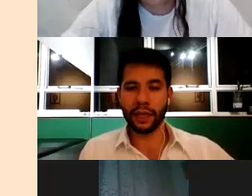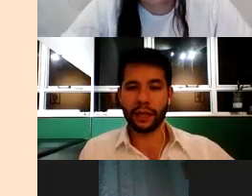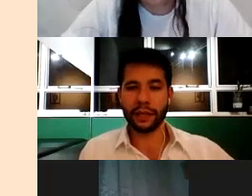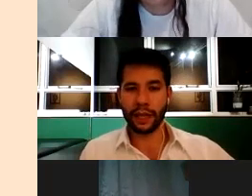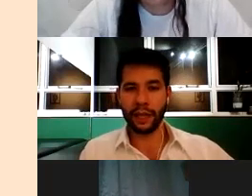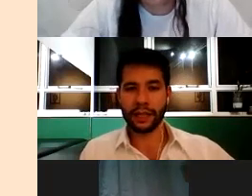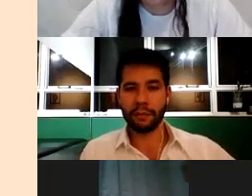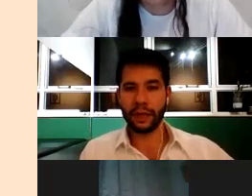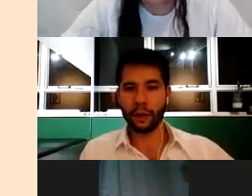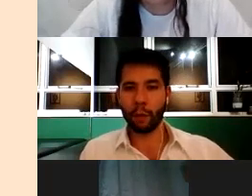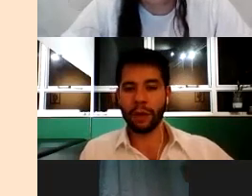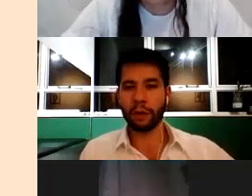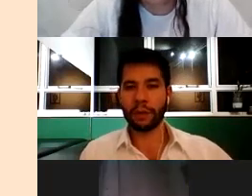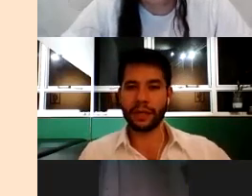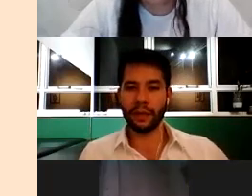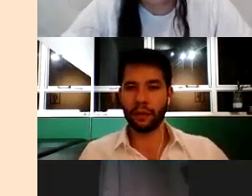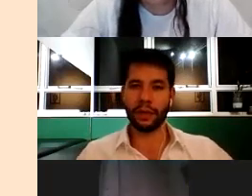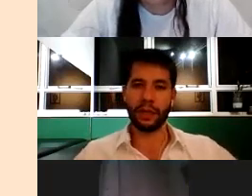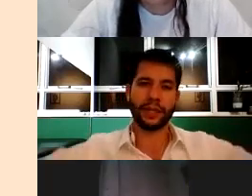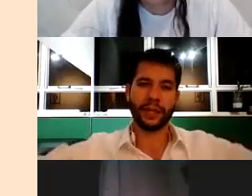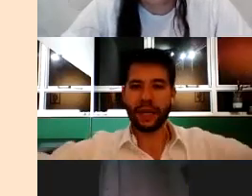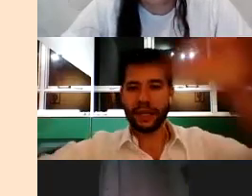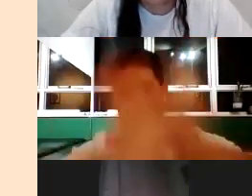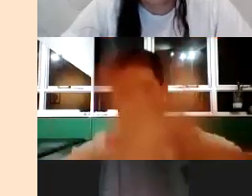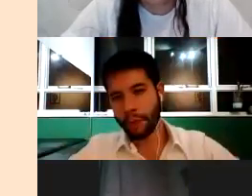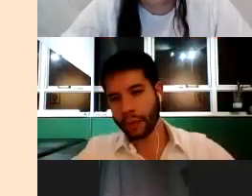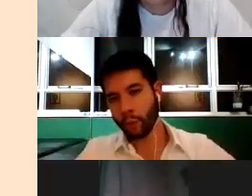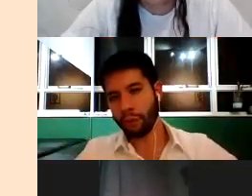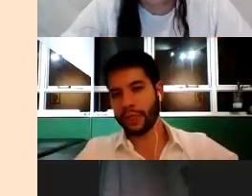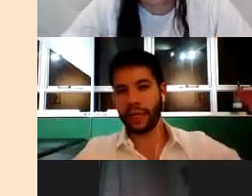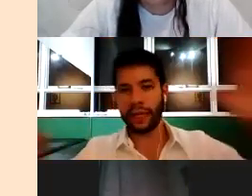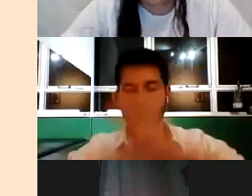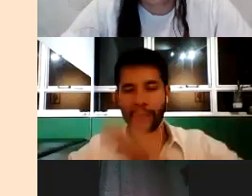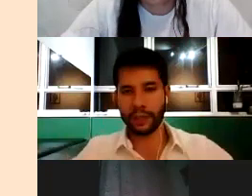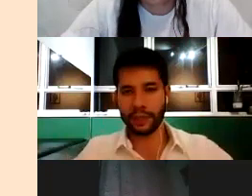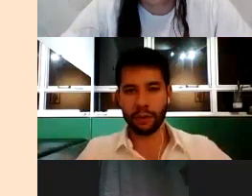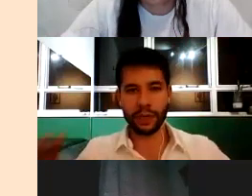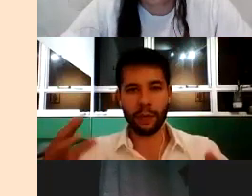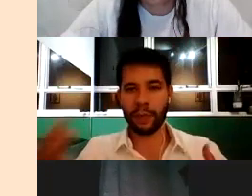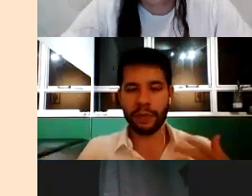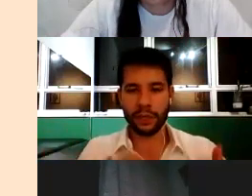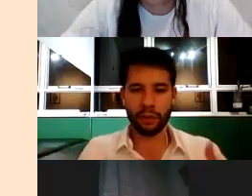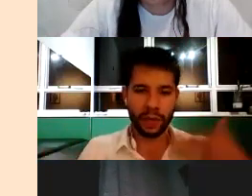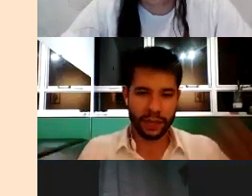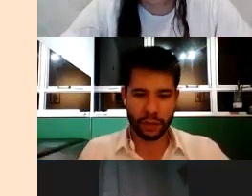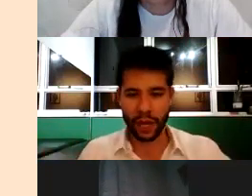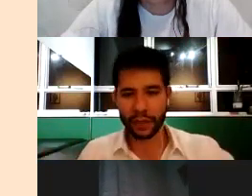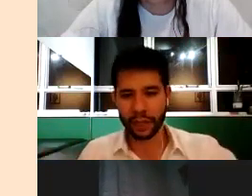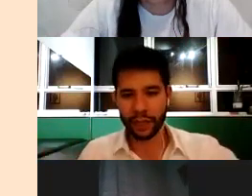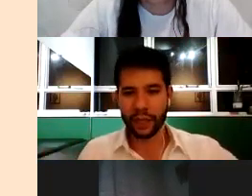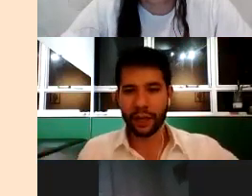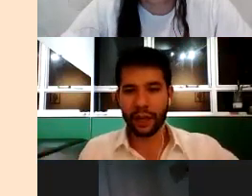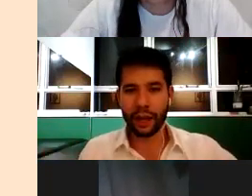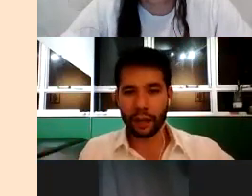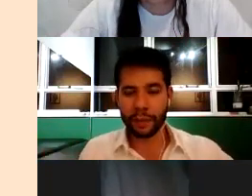bebê, sem receber uma informação que vai ser quase que como uma nuvem naquele momento inicial, que não permite com que eles